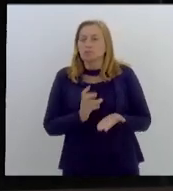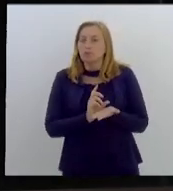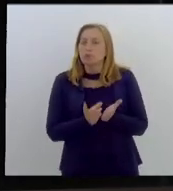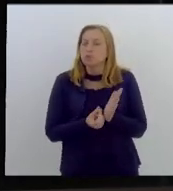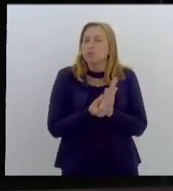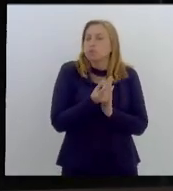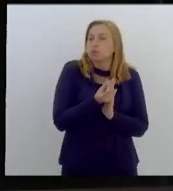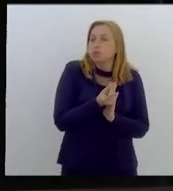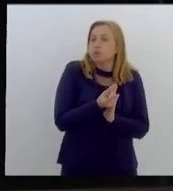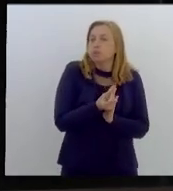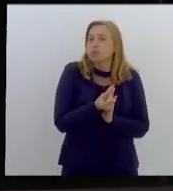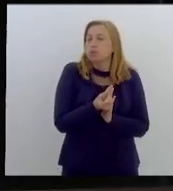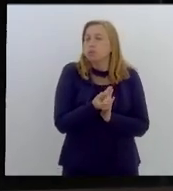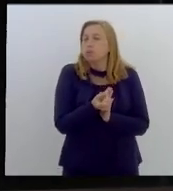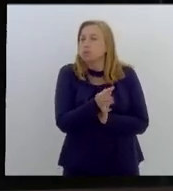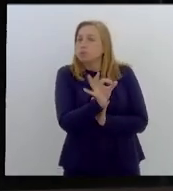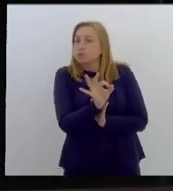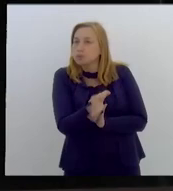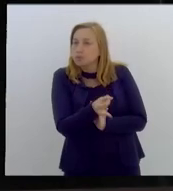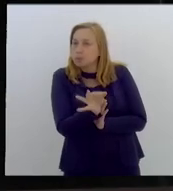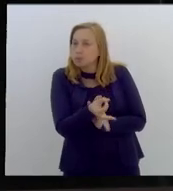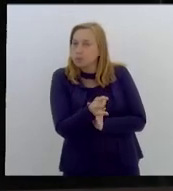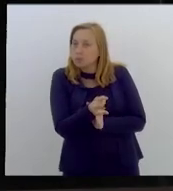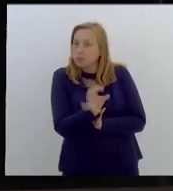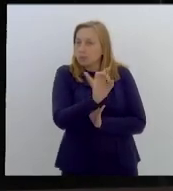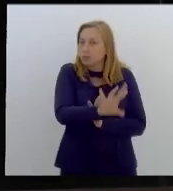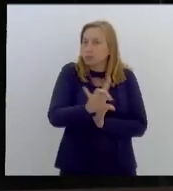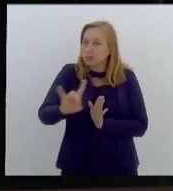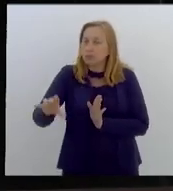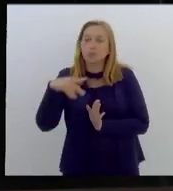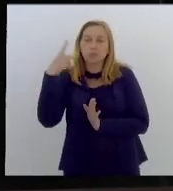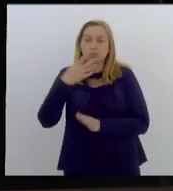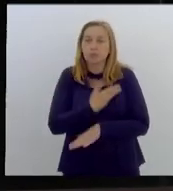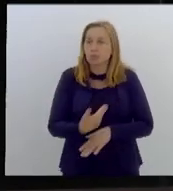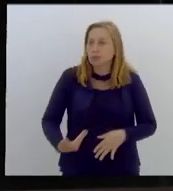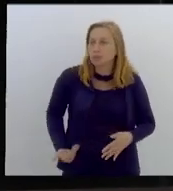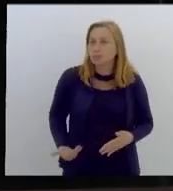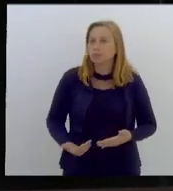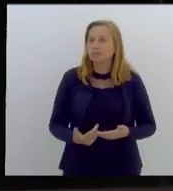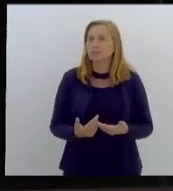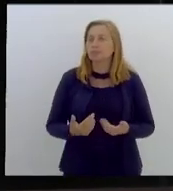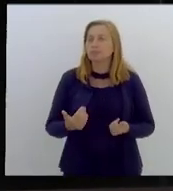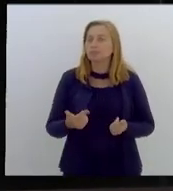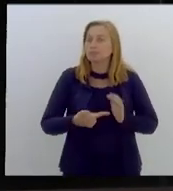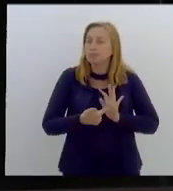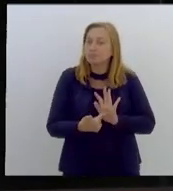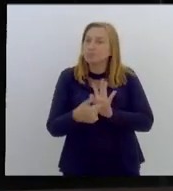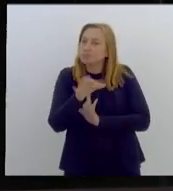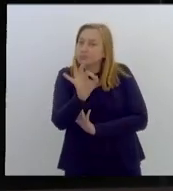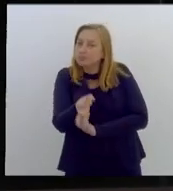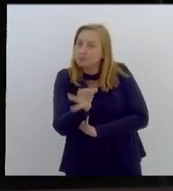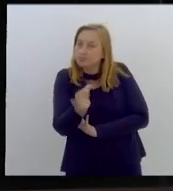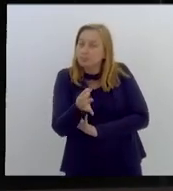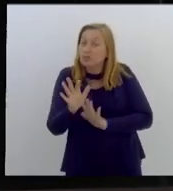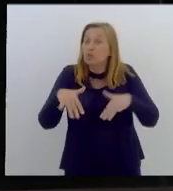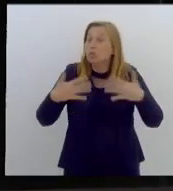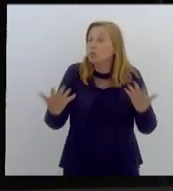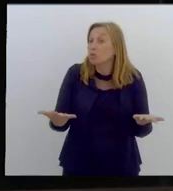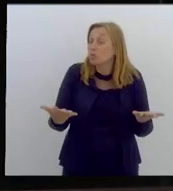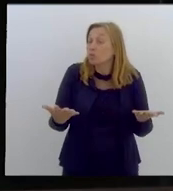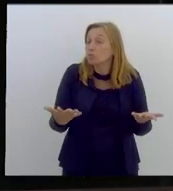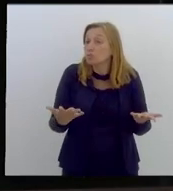recursos apropriados em cada política pública nos aponta exatamente qual é a